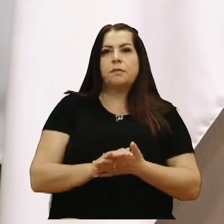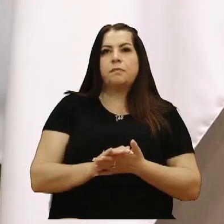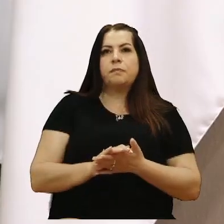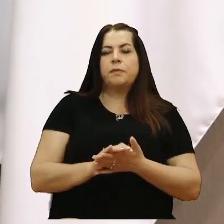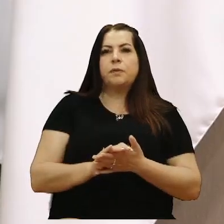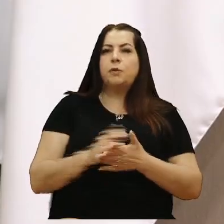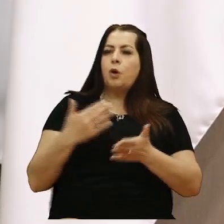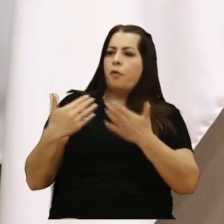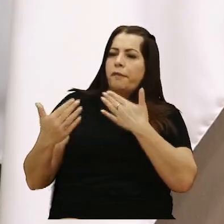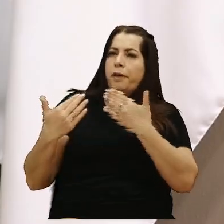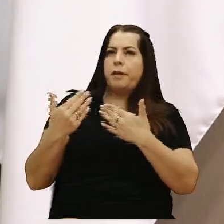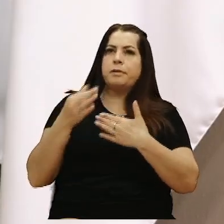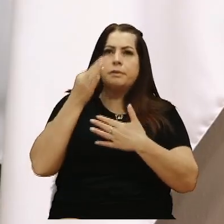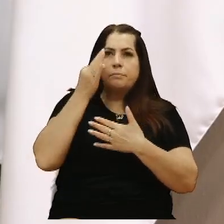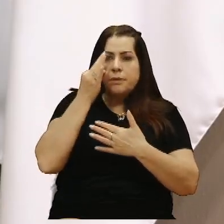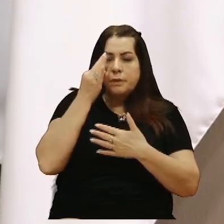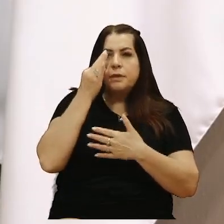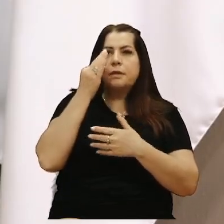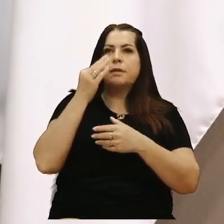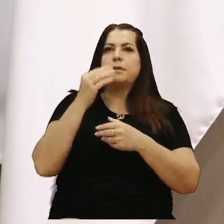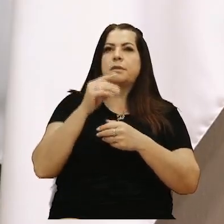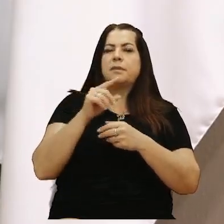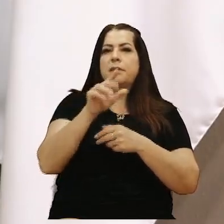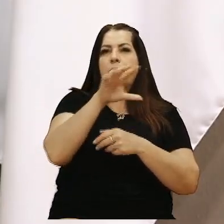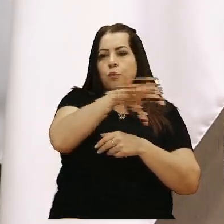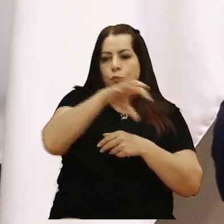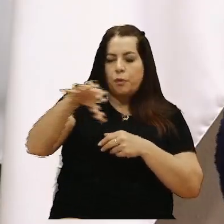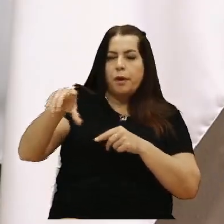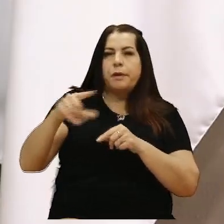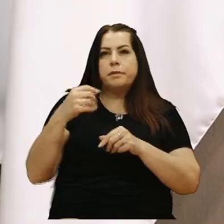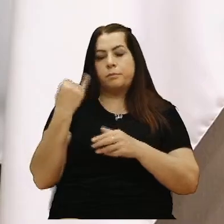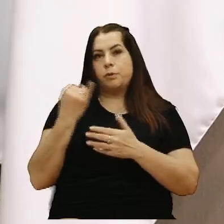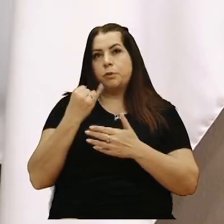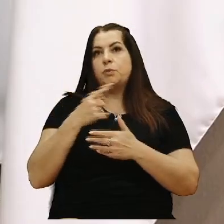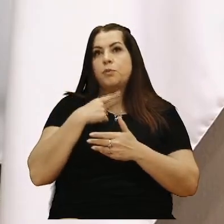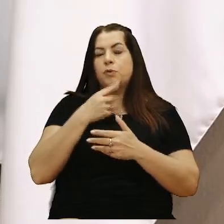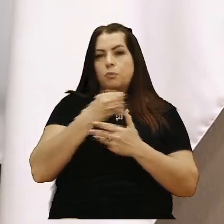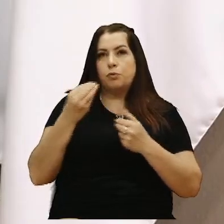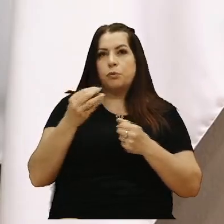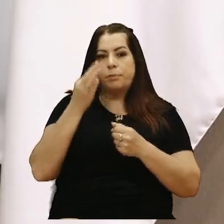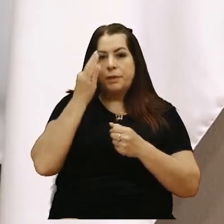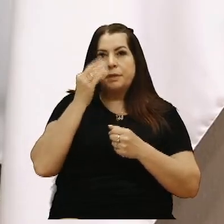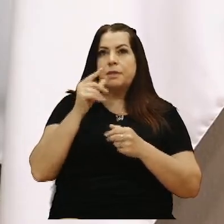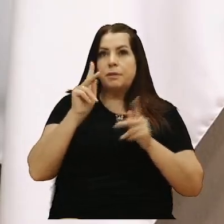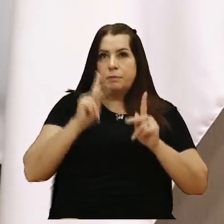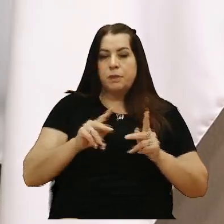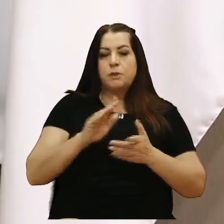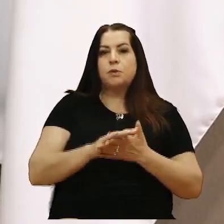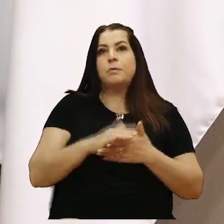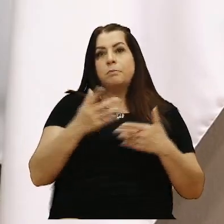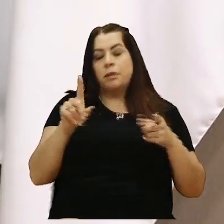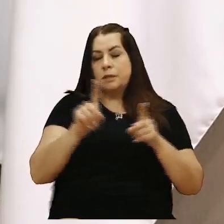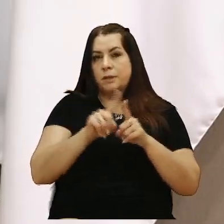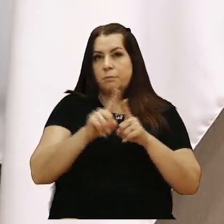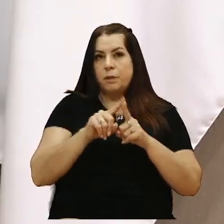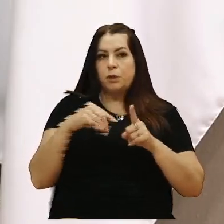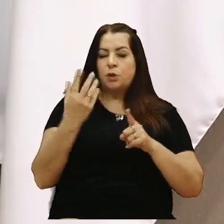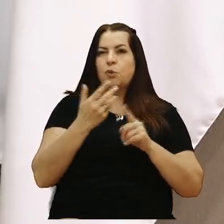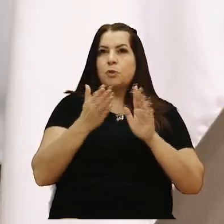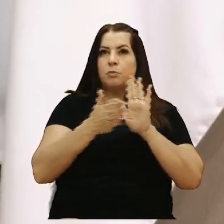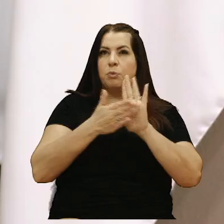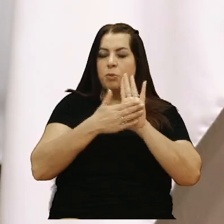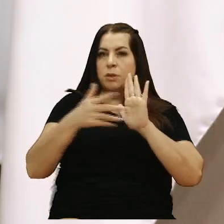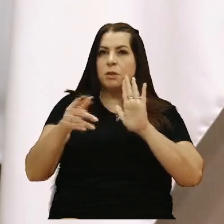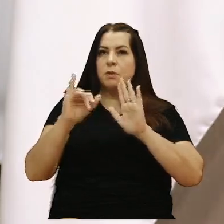o diálogo, a presença nos territórios é essencial. Eu gosto muito dessa presença com as pessoas, mas também todas as proposições,